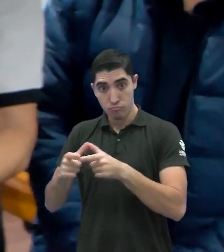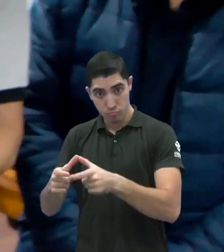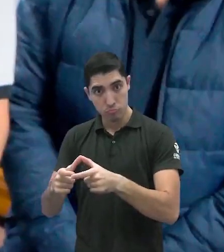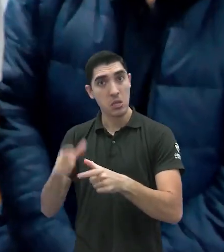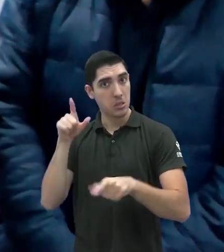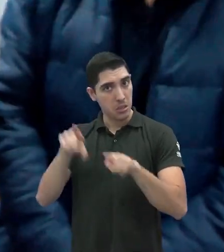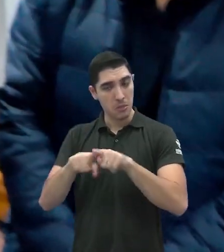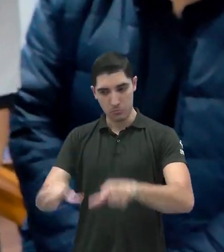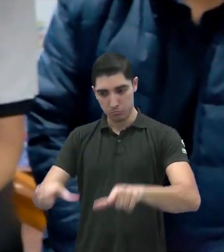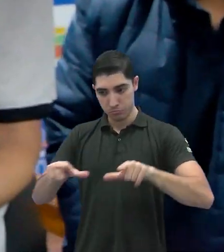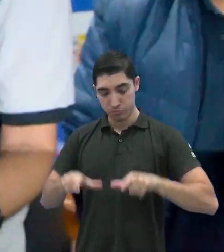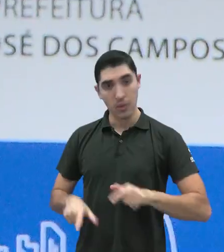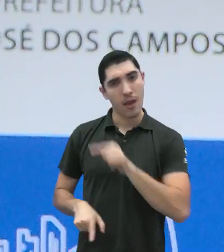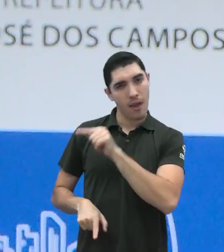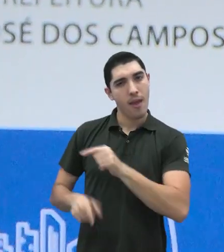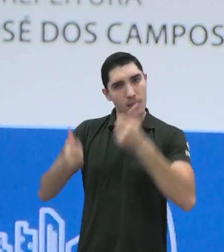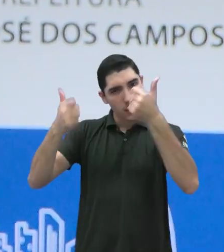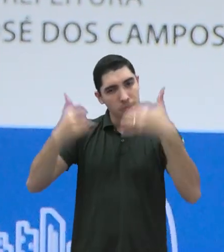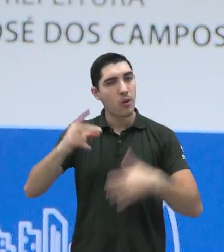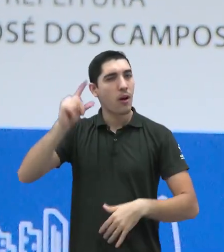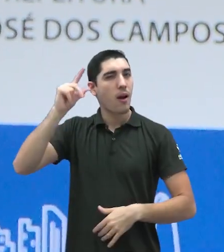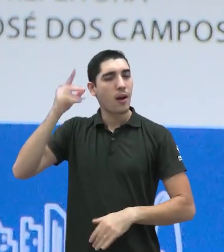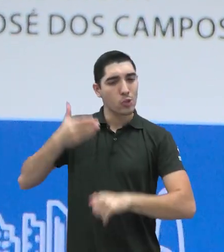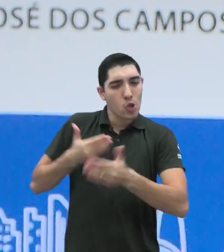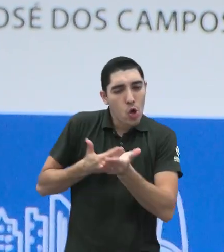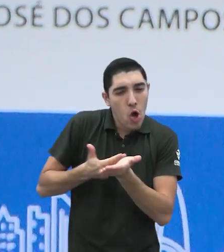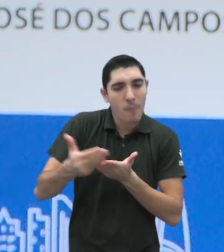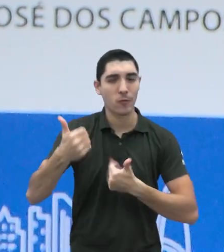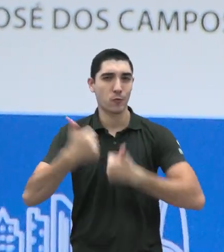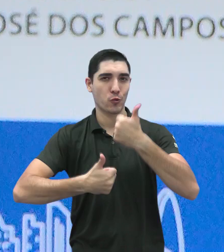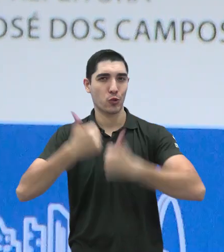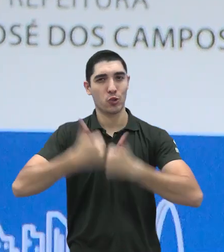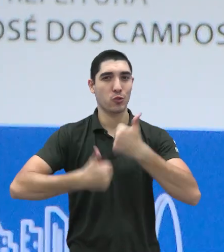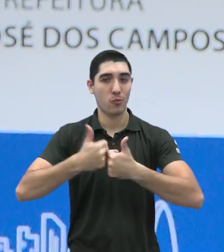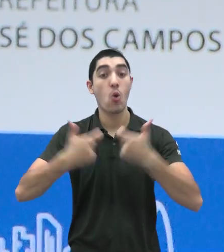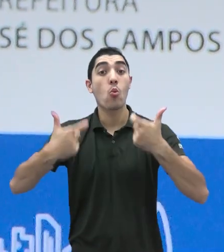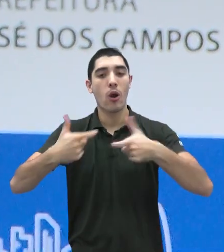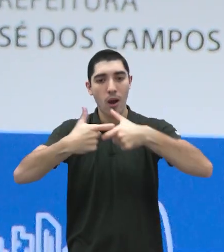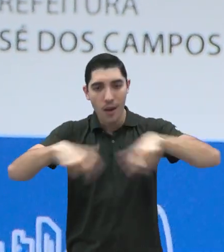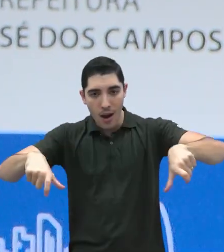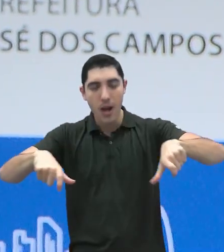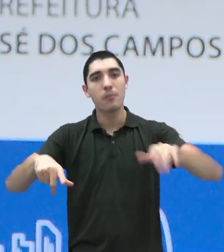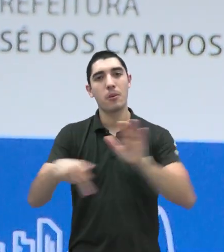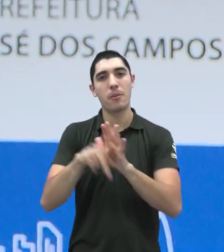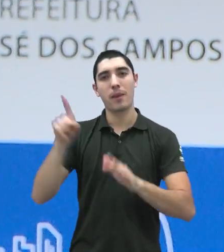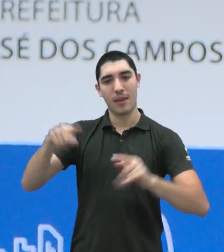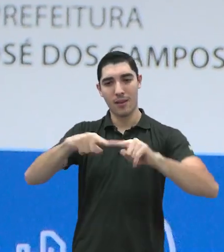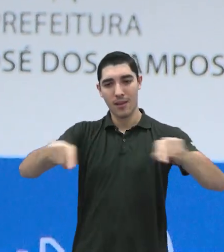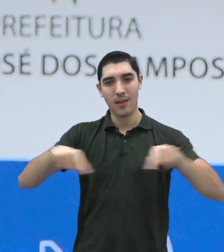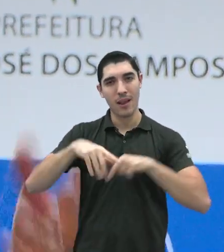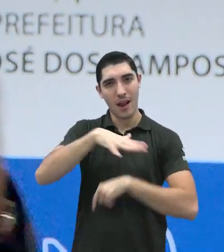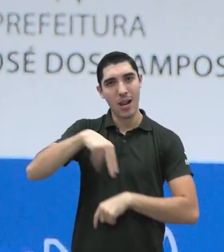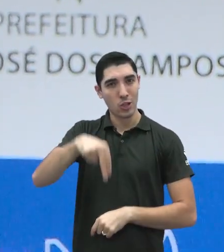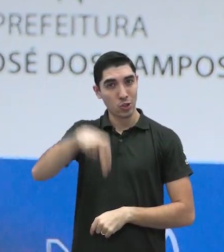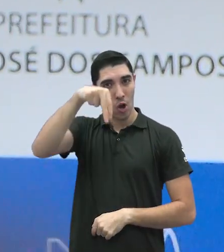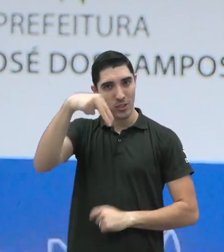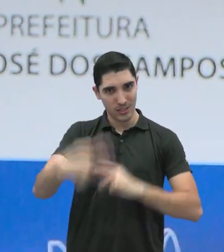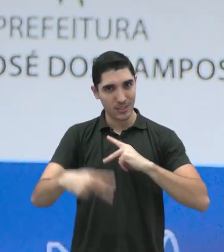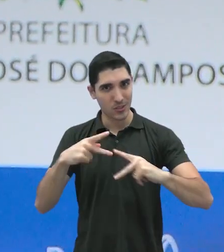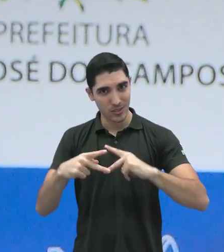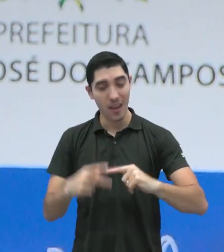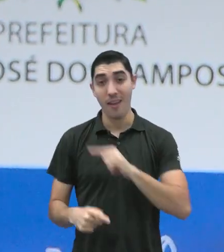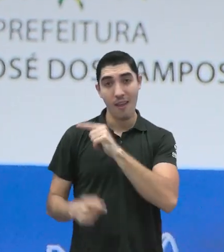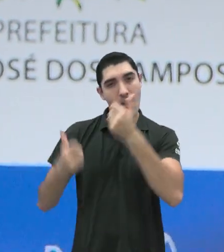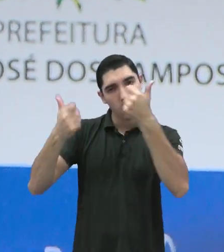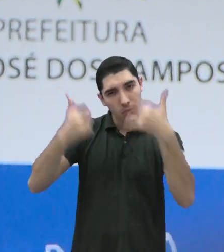a medalha e o diploma em mãos, Yuri Alberto relembrou do seu início no futebol, nos campos e quadras da Vila Cristina, na zona